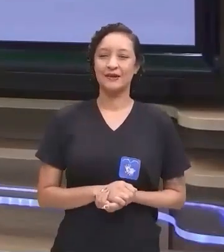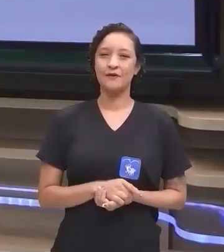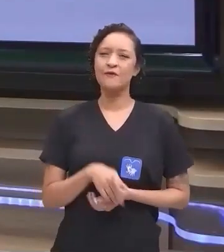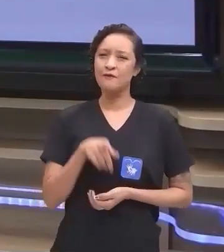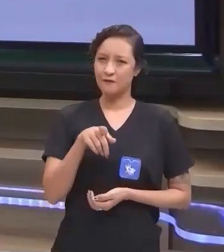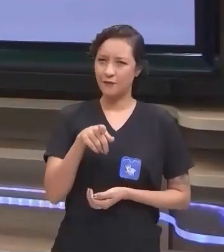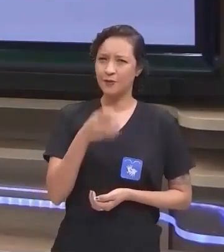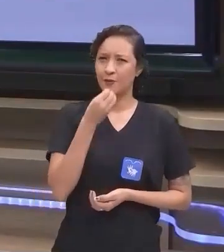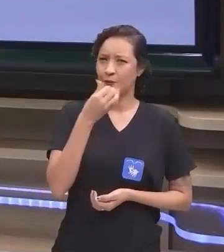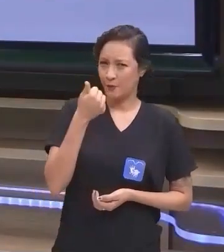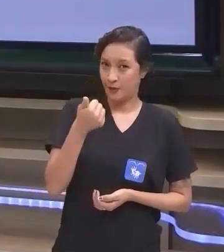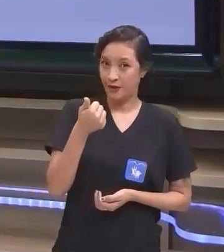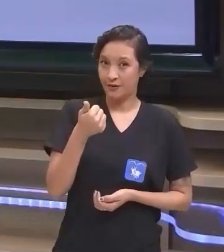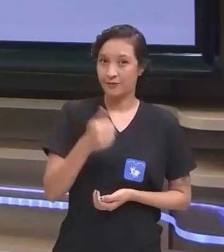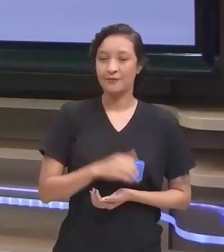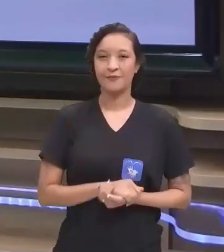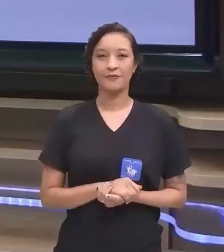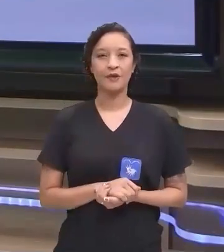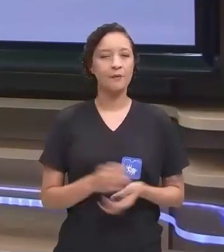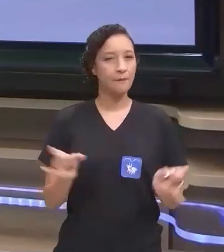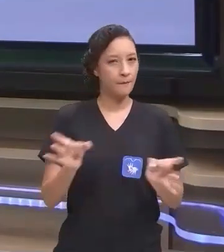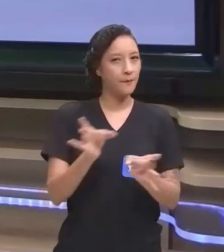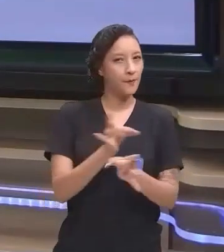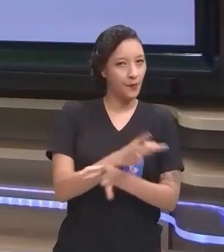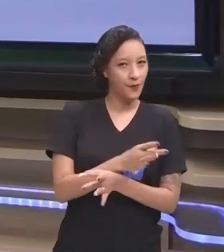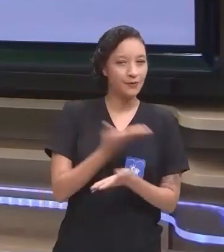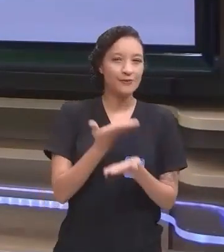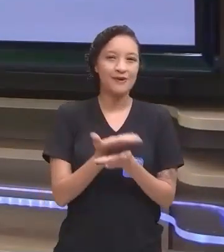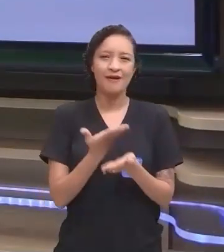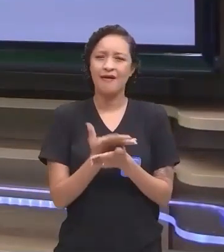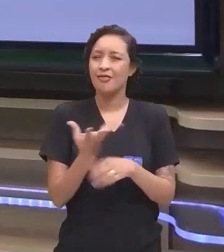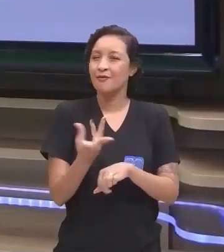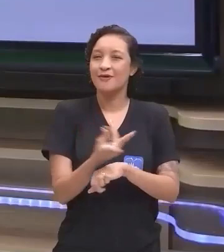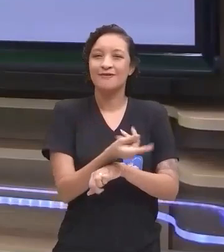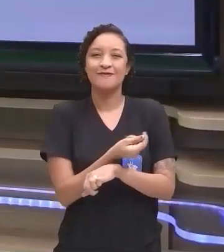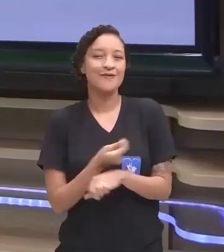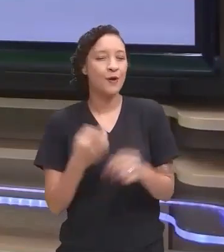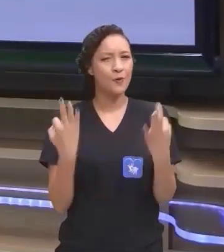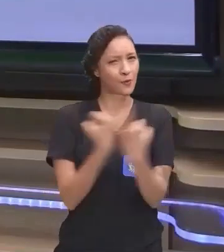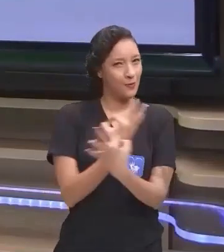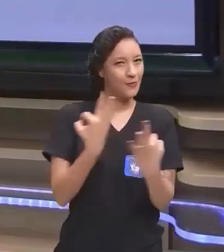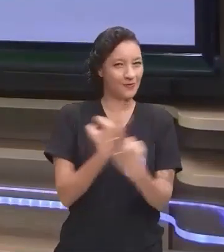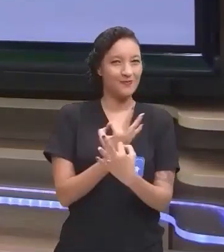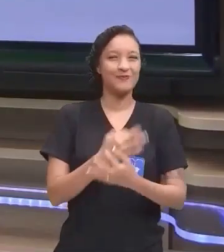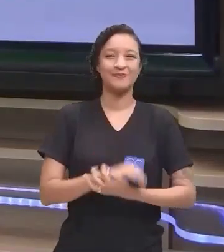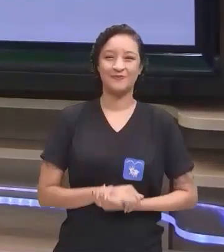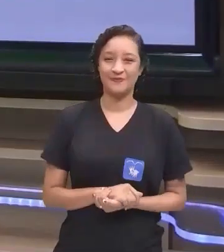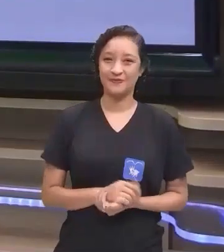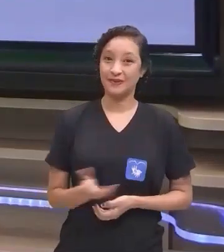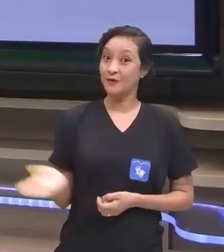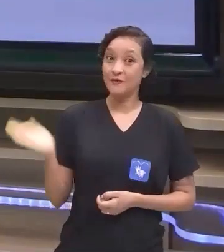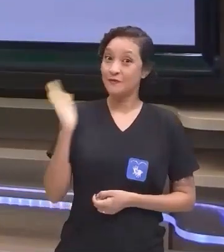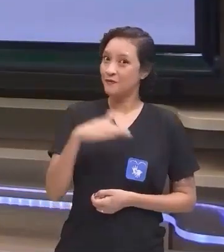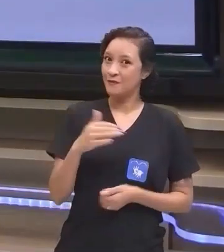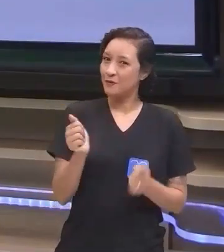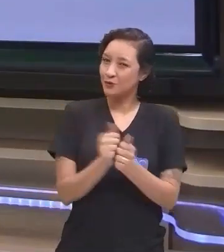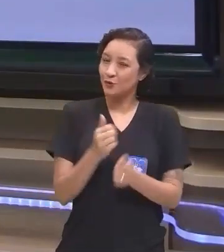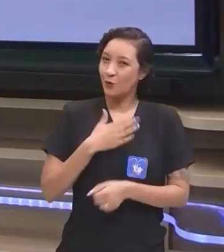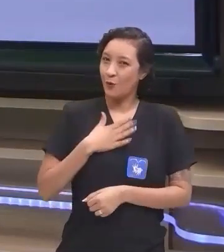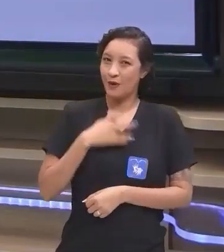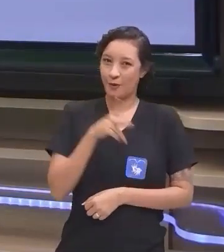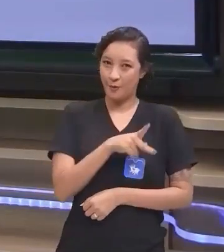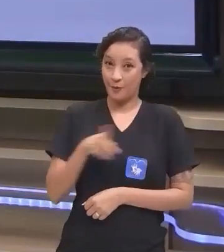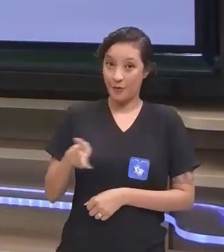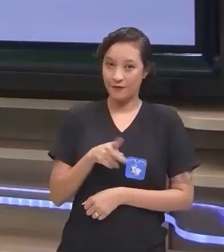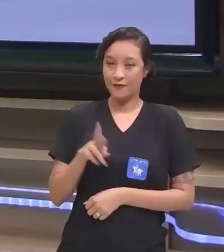está hoje? Preparado para ter a nossa aula maravilhosa, sensacional? Então, vamos comigo. Eu sou a